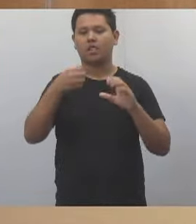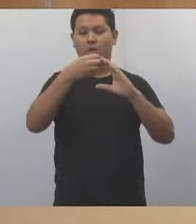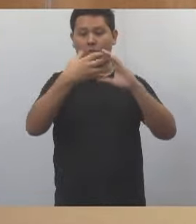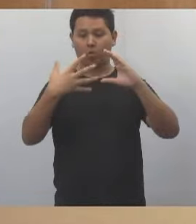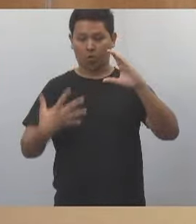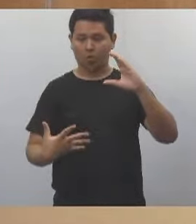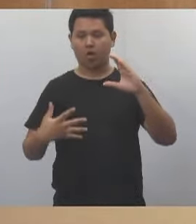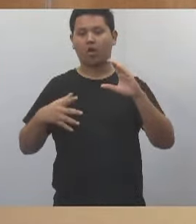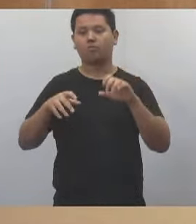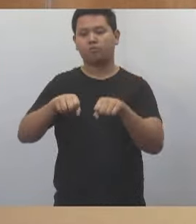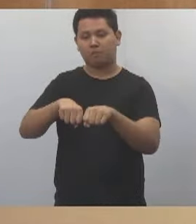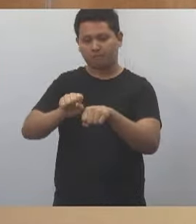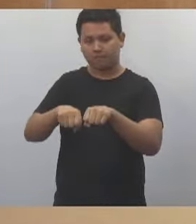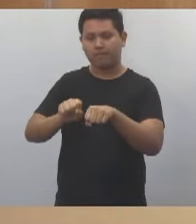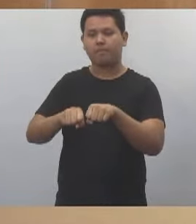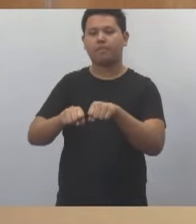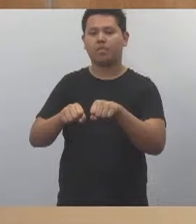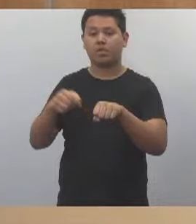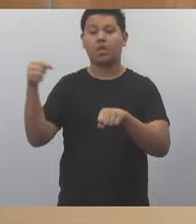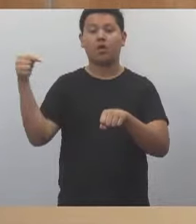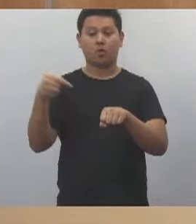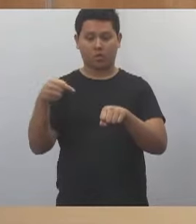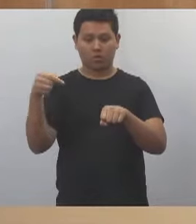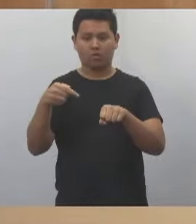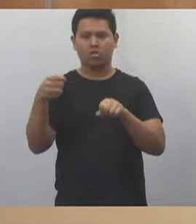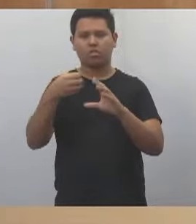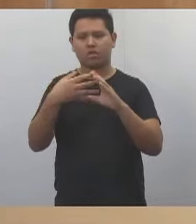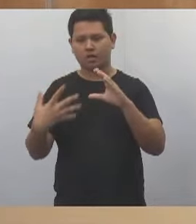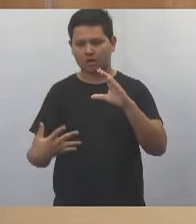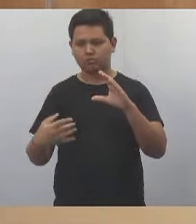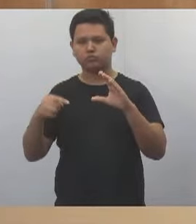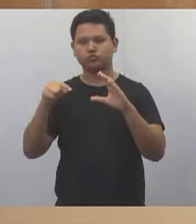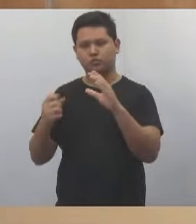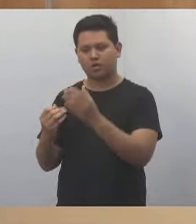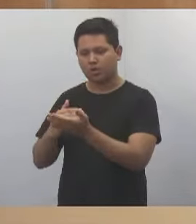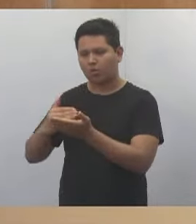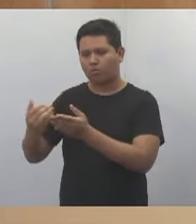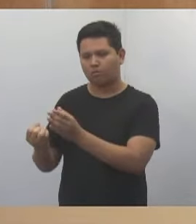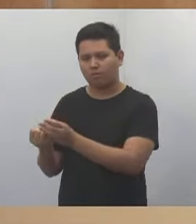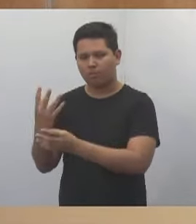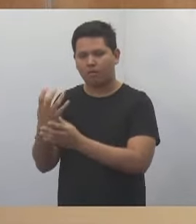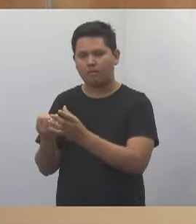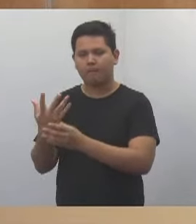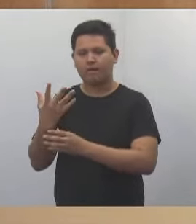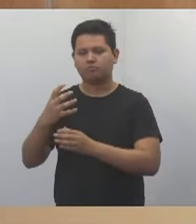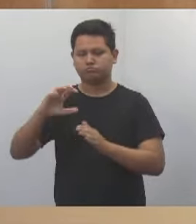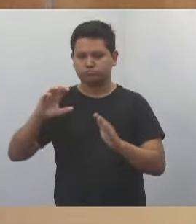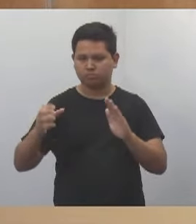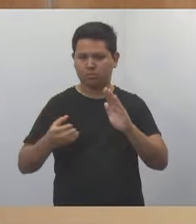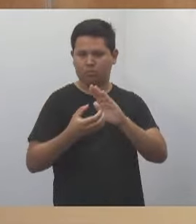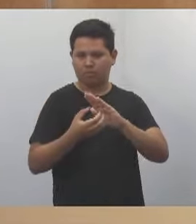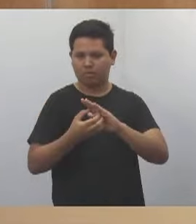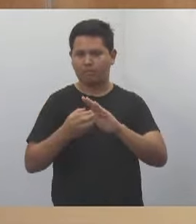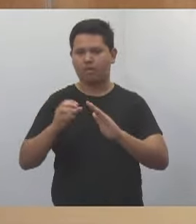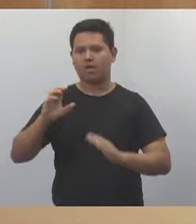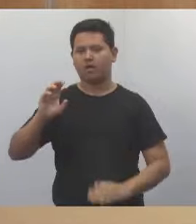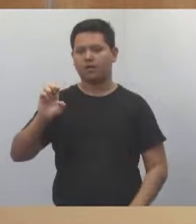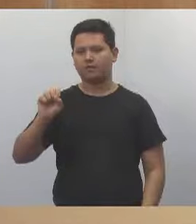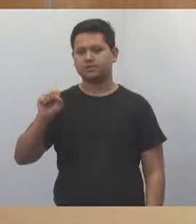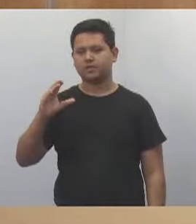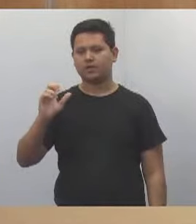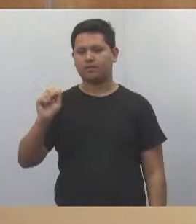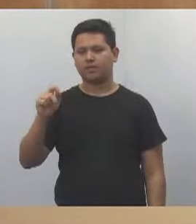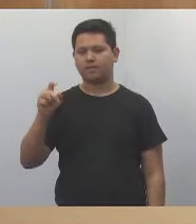característica da motocicleta. A moto, ela sai do seu fabricante com um tipo de escapamento,